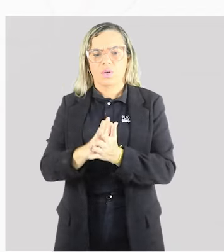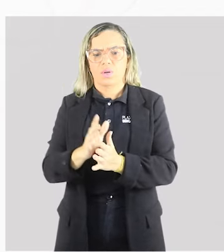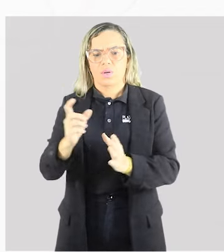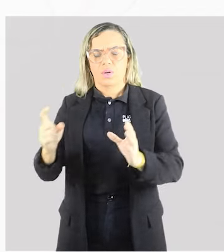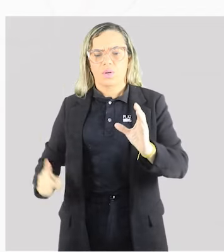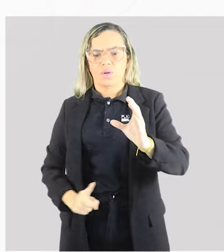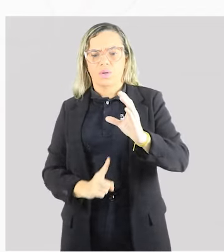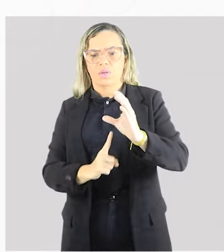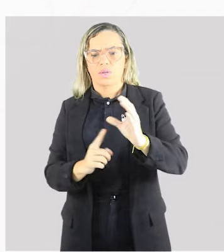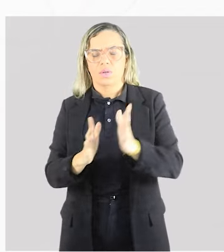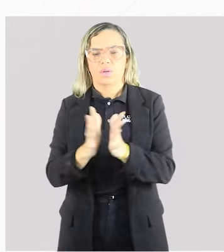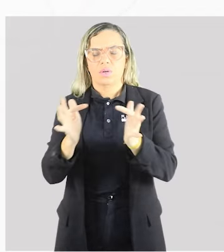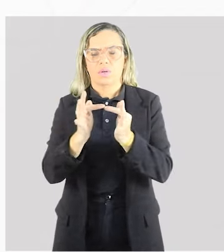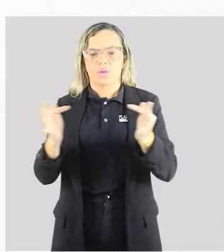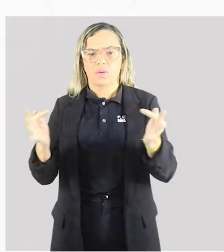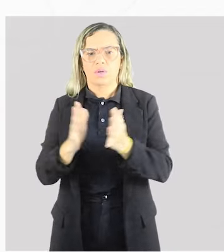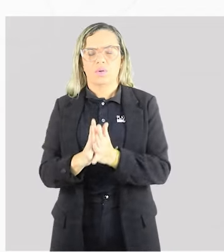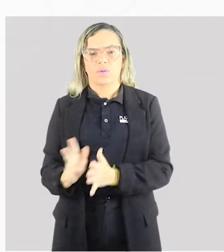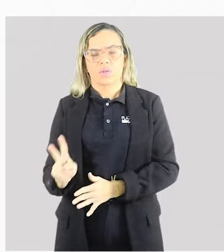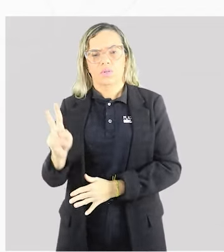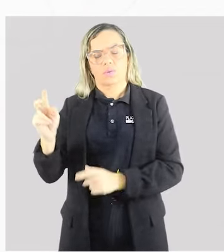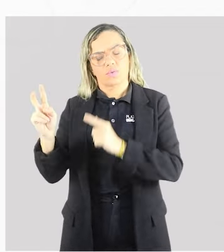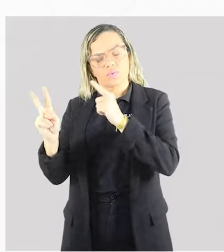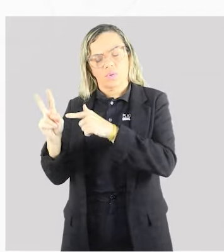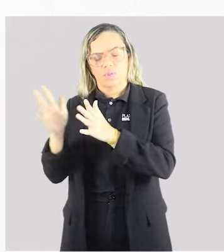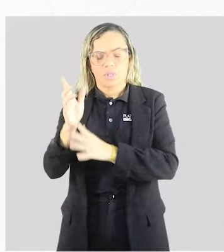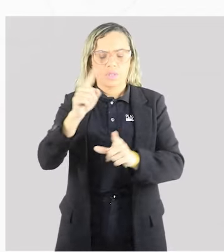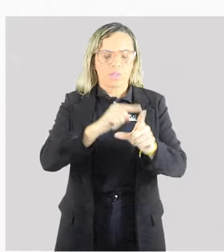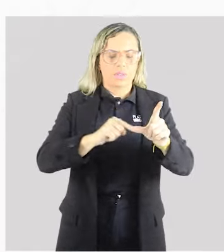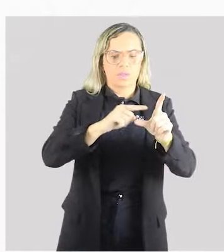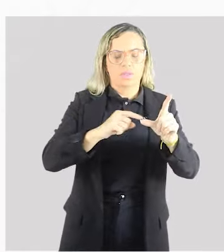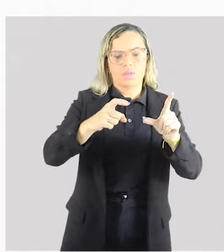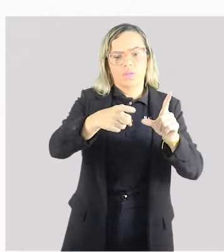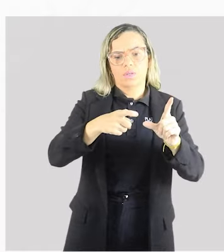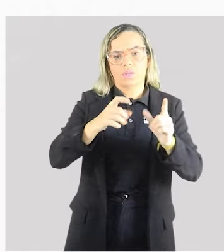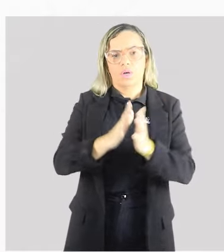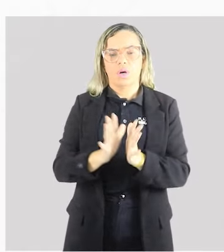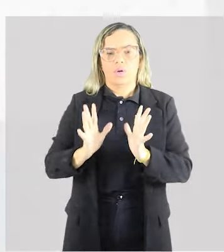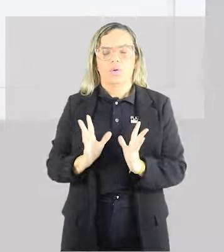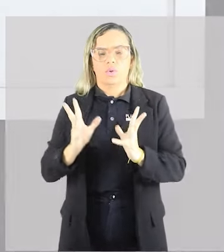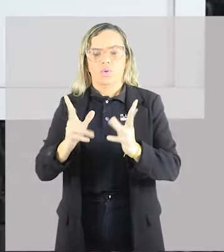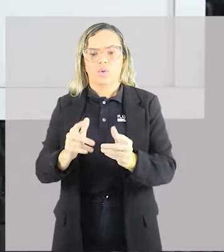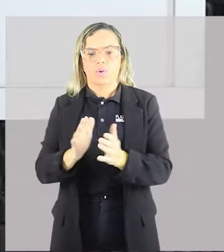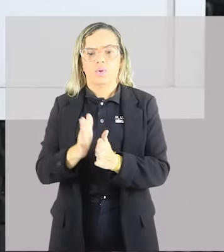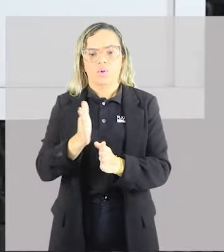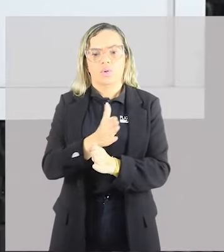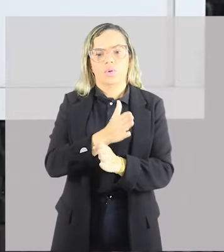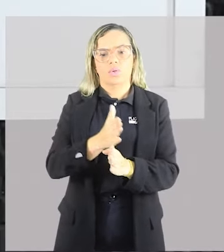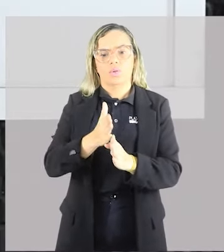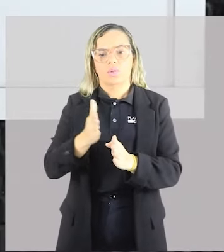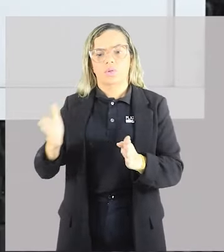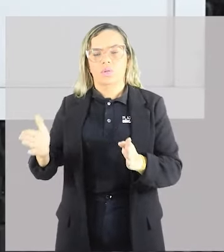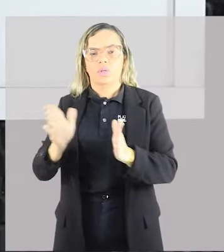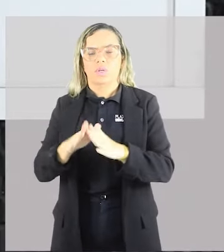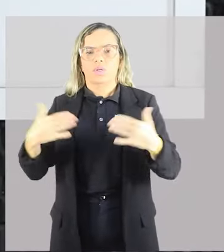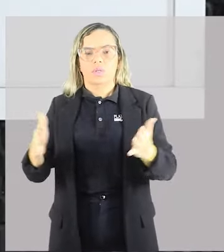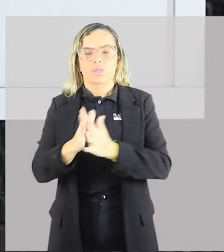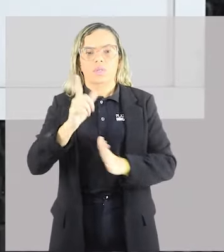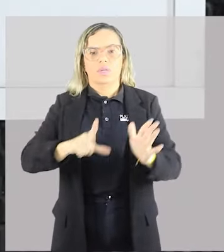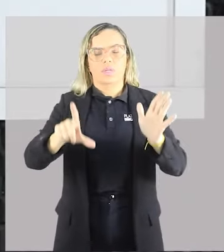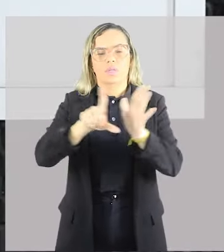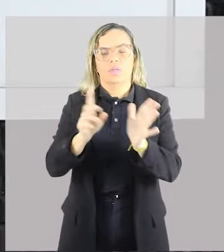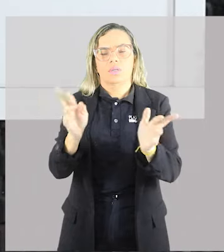dá o domínio da função que são os valores de x você considera o domínio sendo todos os reais agora quando a sua lei de